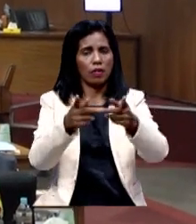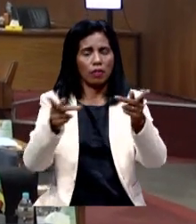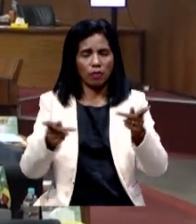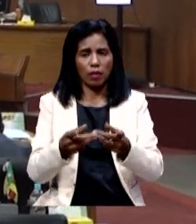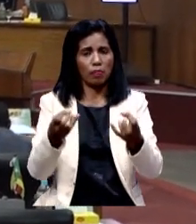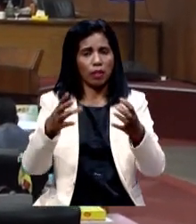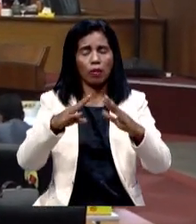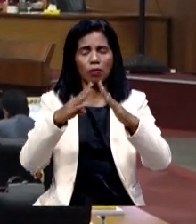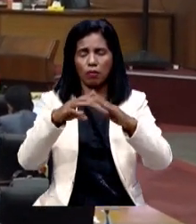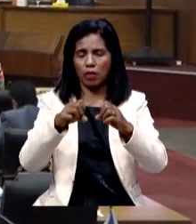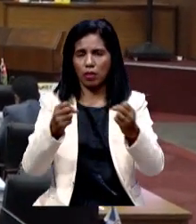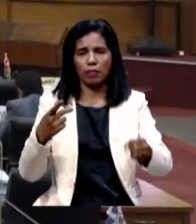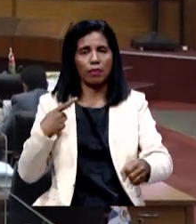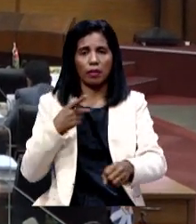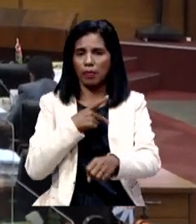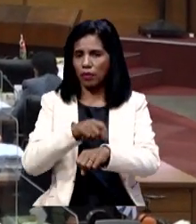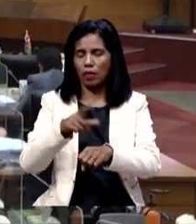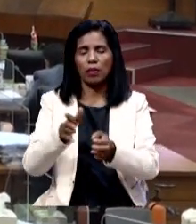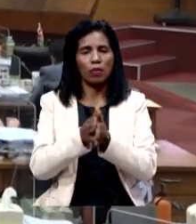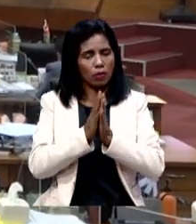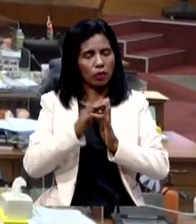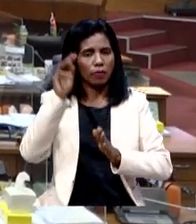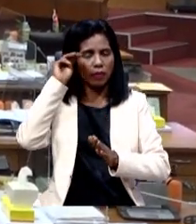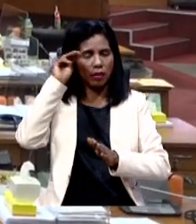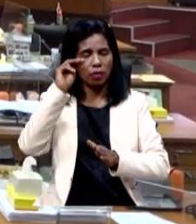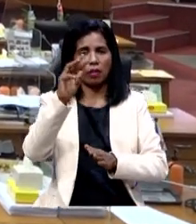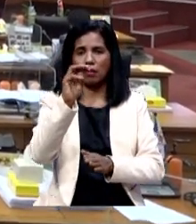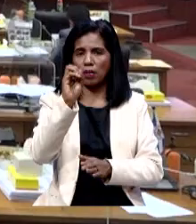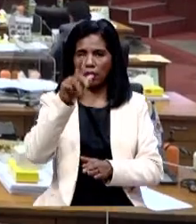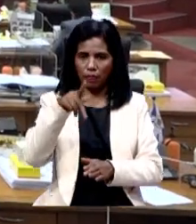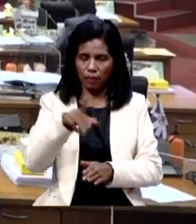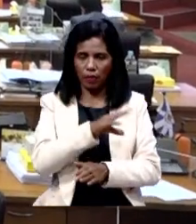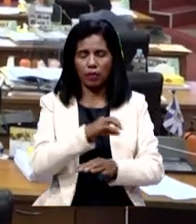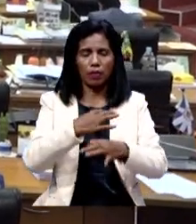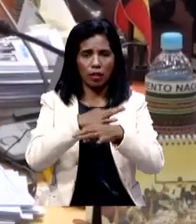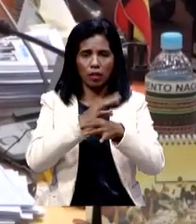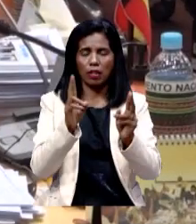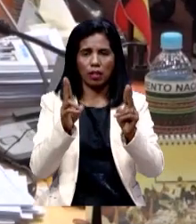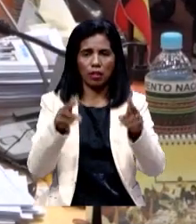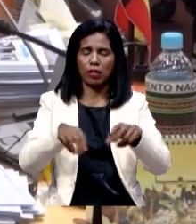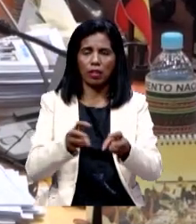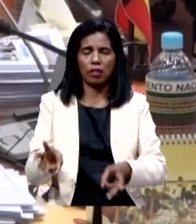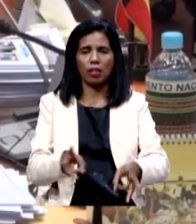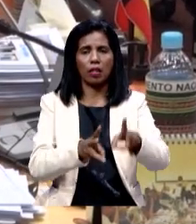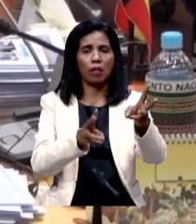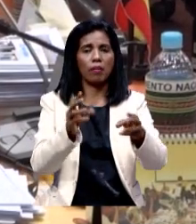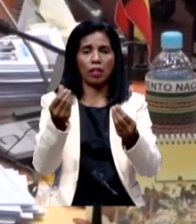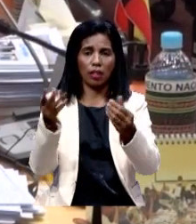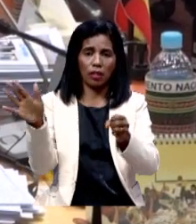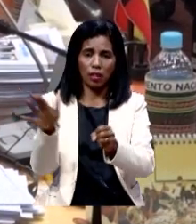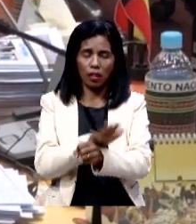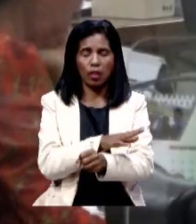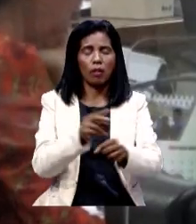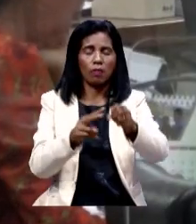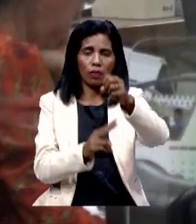niuma. Parlamento Nasional husu Ministério Obras Públicas atu normaliza estrada nebe raitaka no ponte nebe